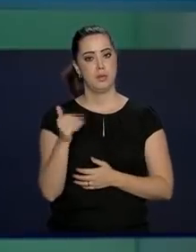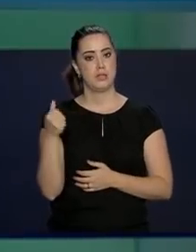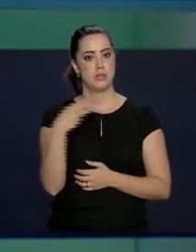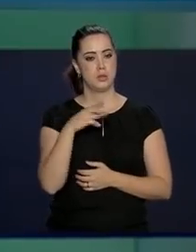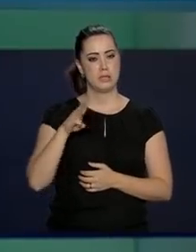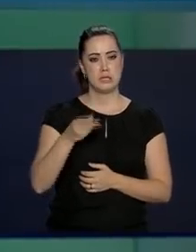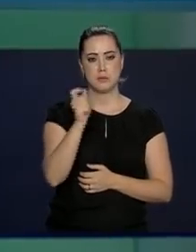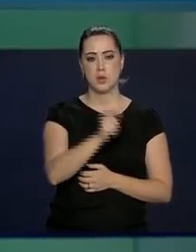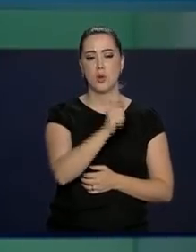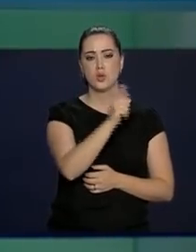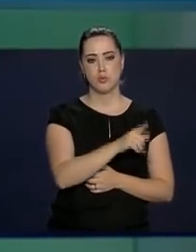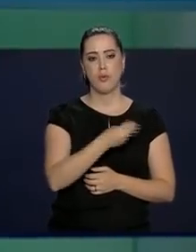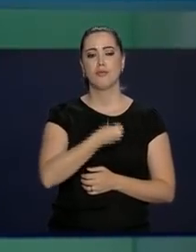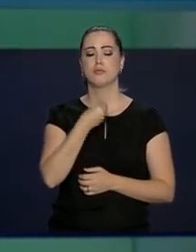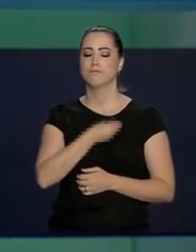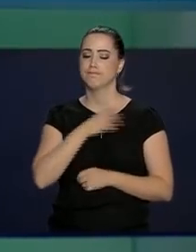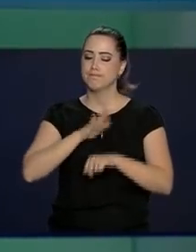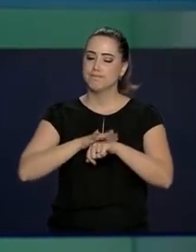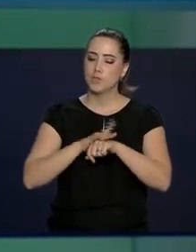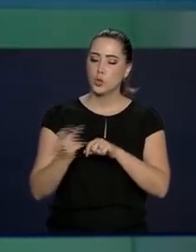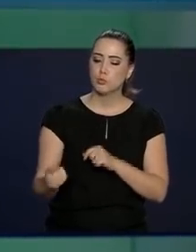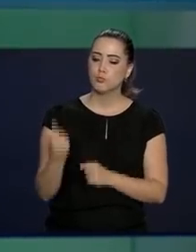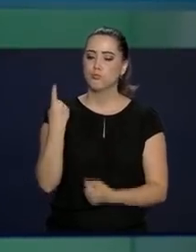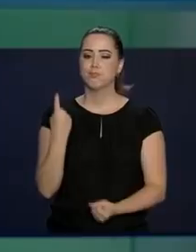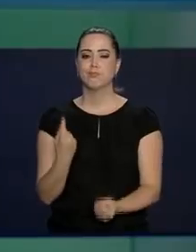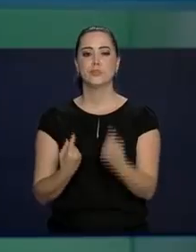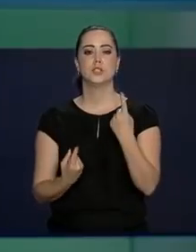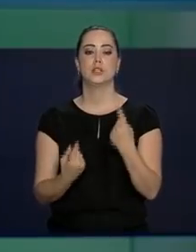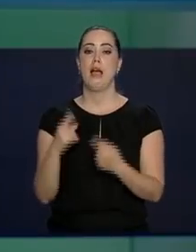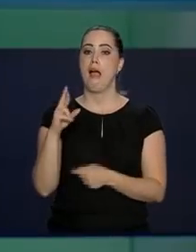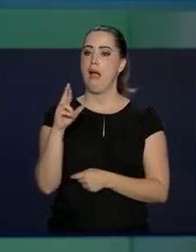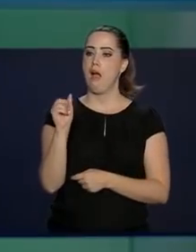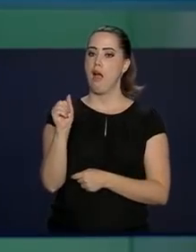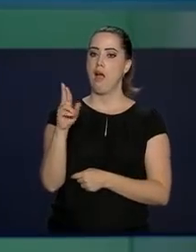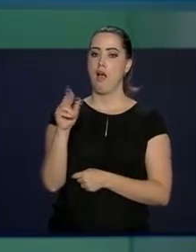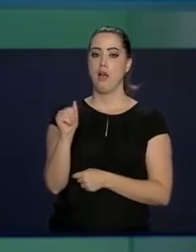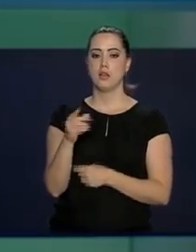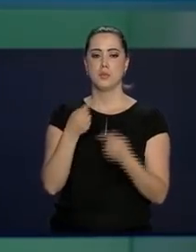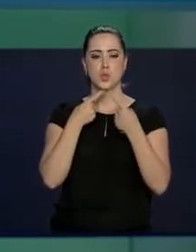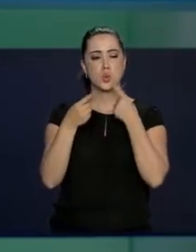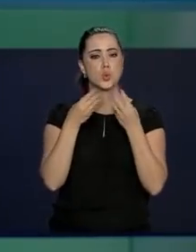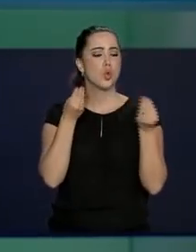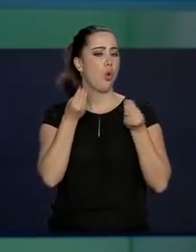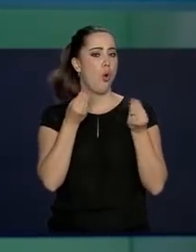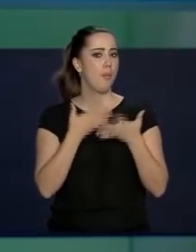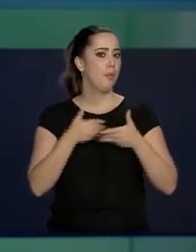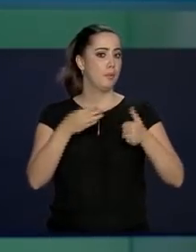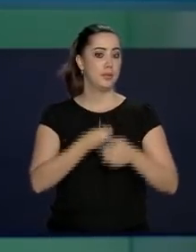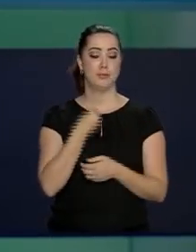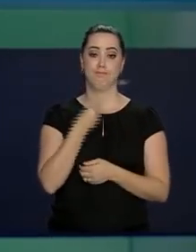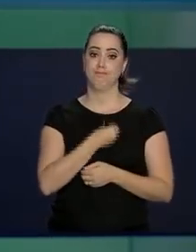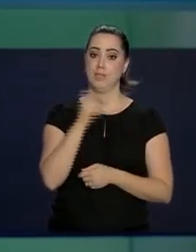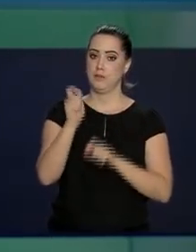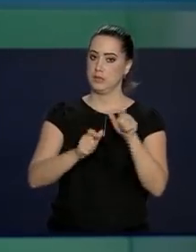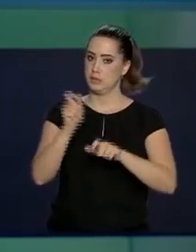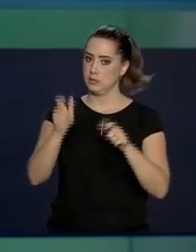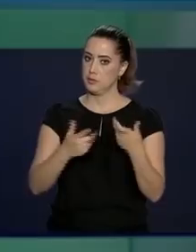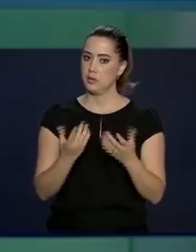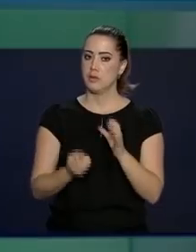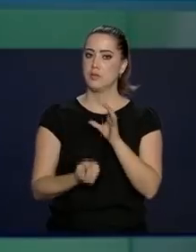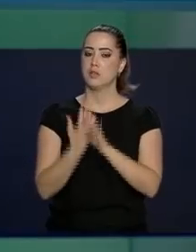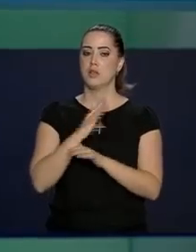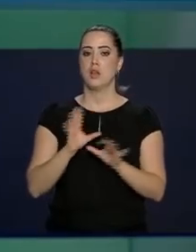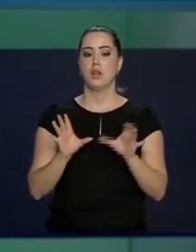13 milhões de pessoas vivem com essas doenças. E para discutir formas de melhorar a qualidade de vida dos pacientes,